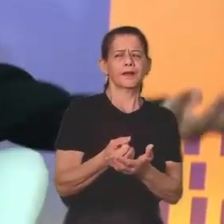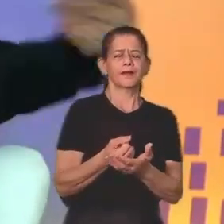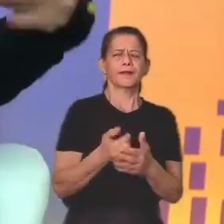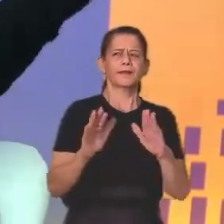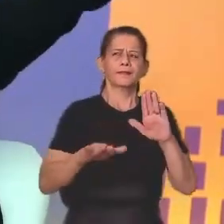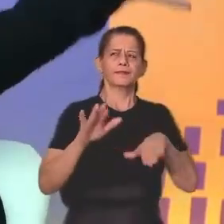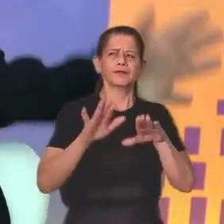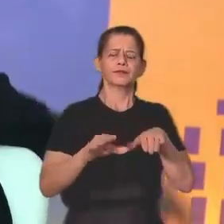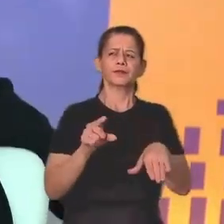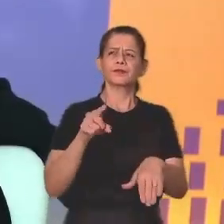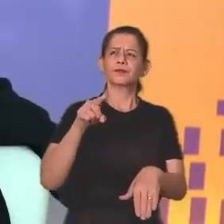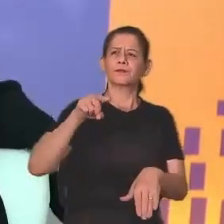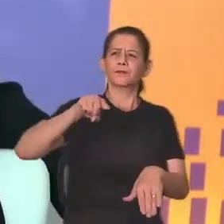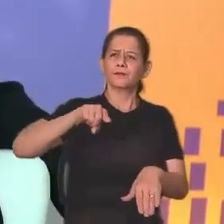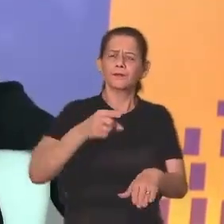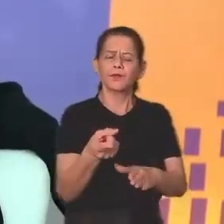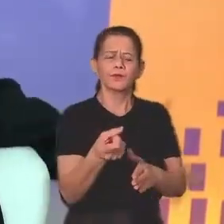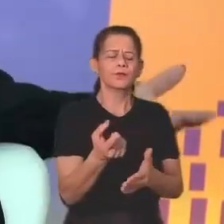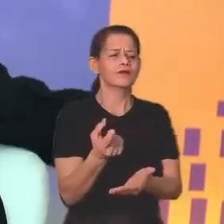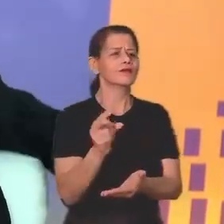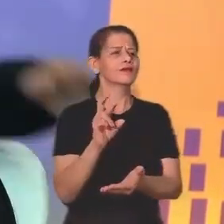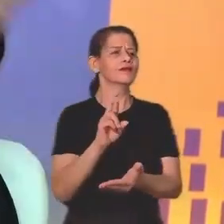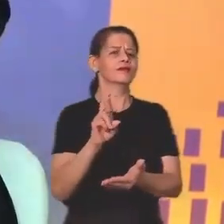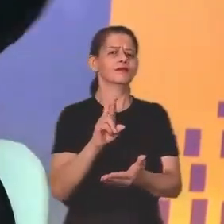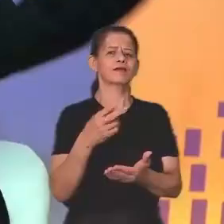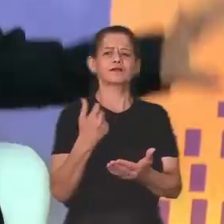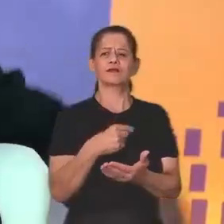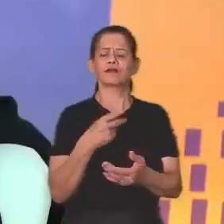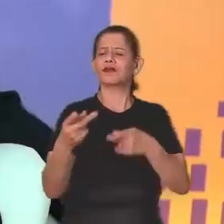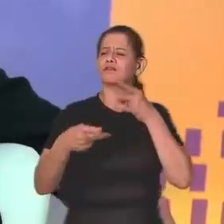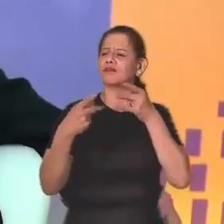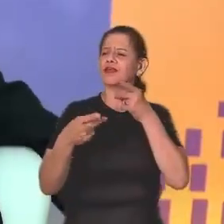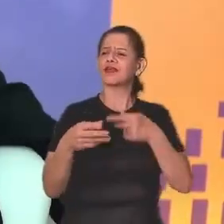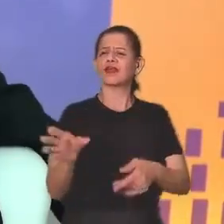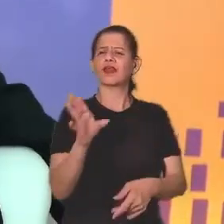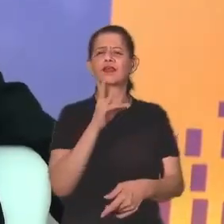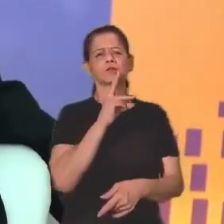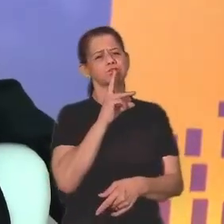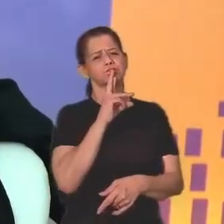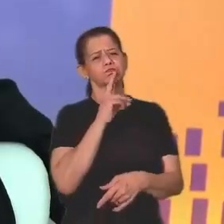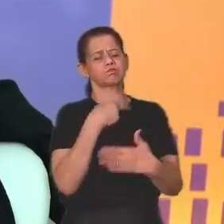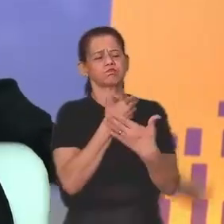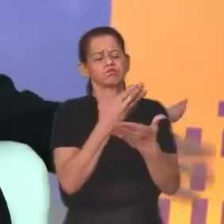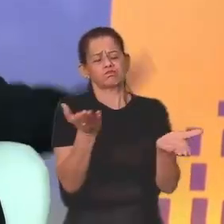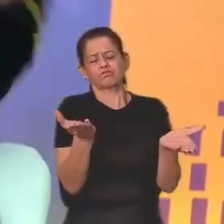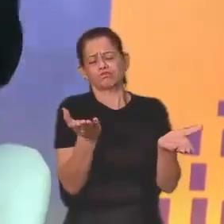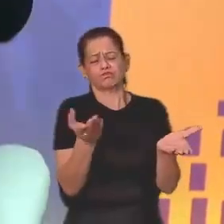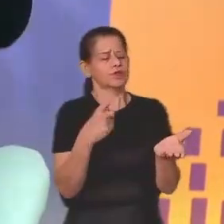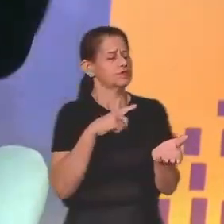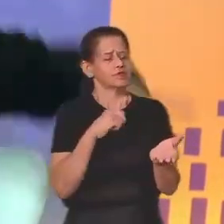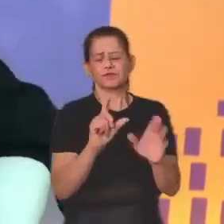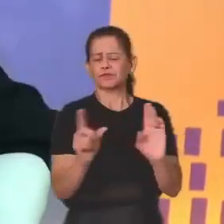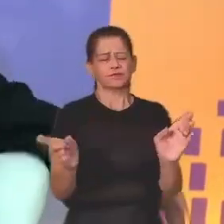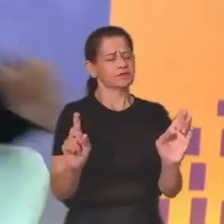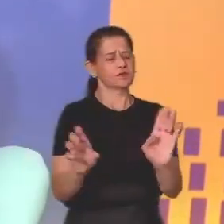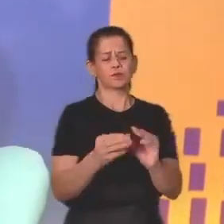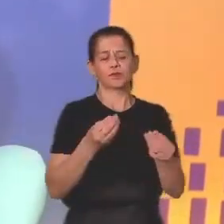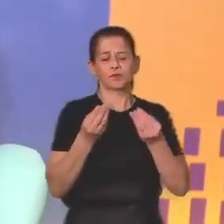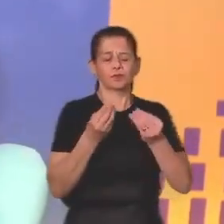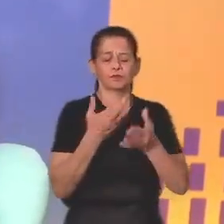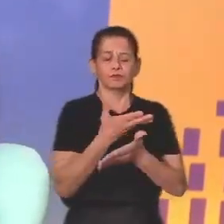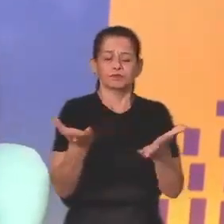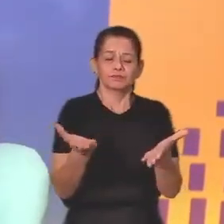na época, para mim, uma fortuna. Mas eu mandei, ninguém falou nada. Falei, não tem jeito mesmo, não, vai deixar para lá. Mas